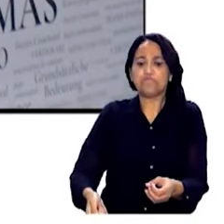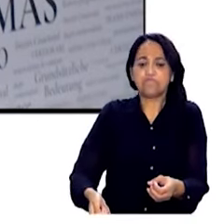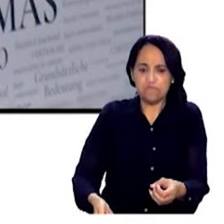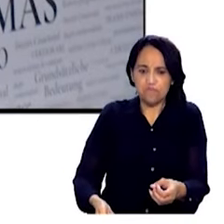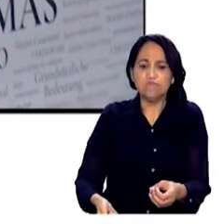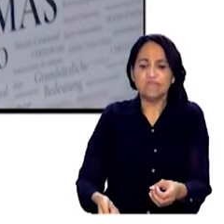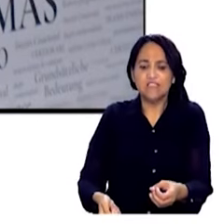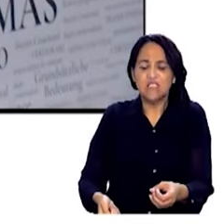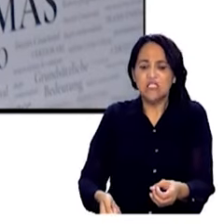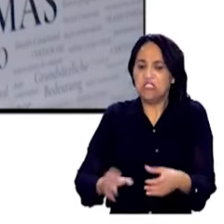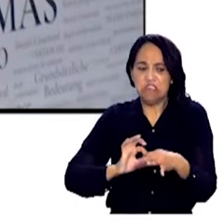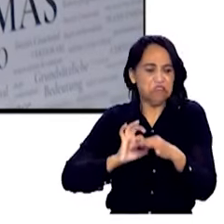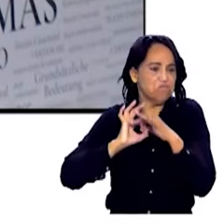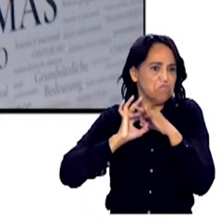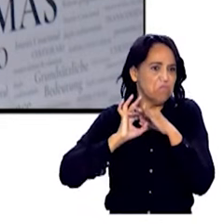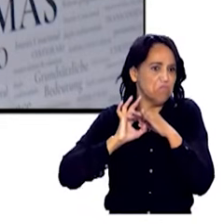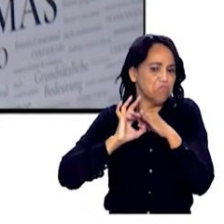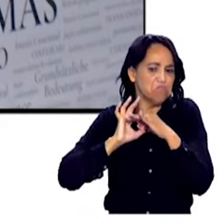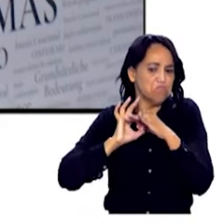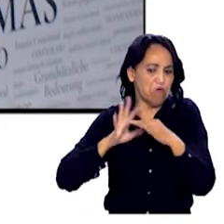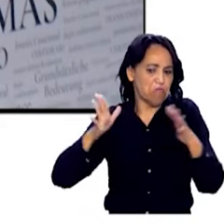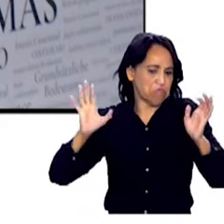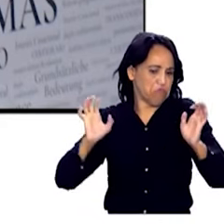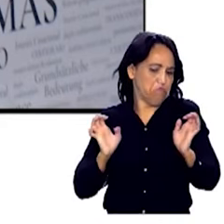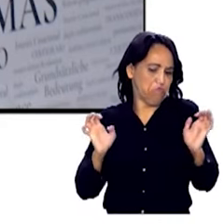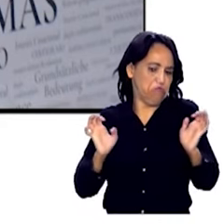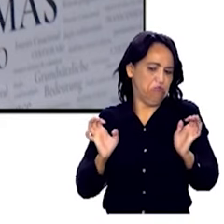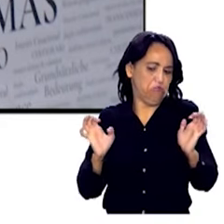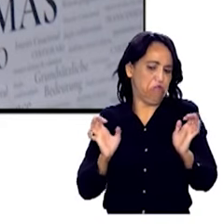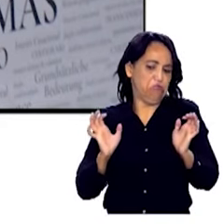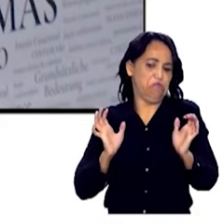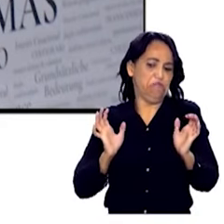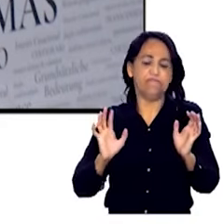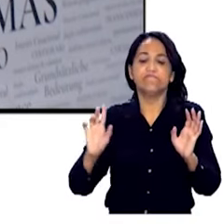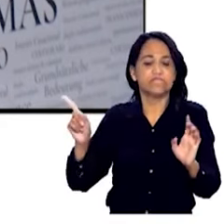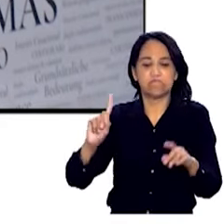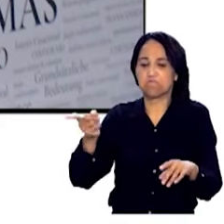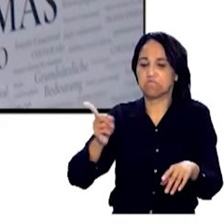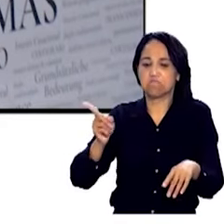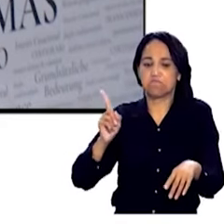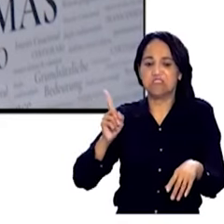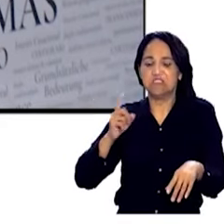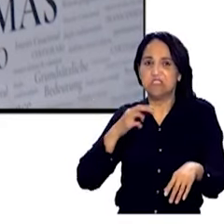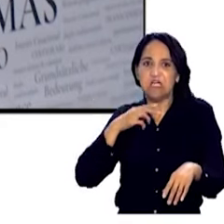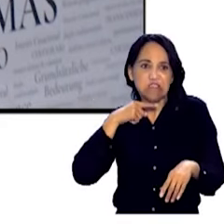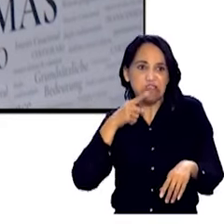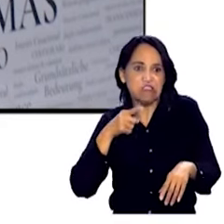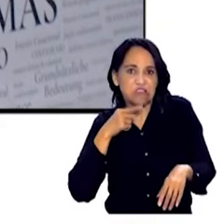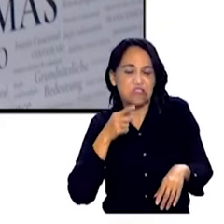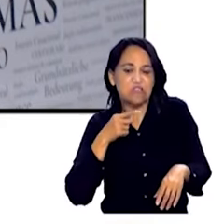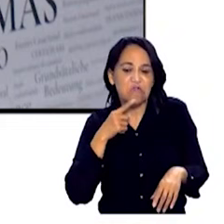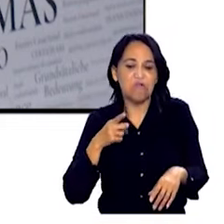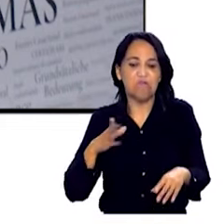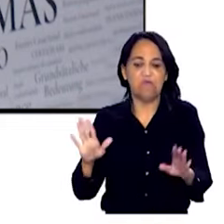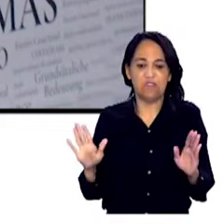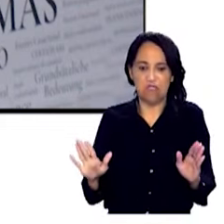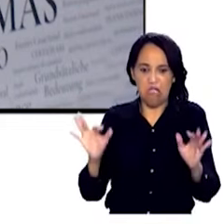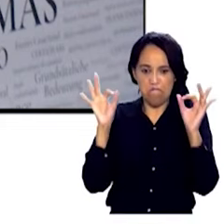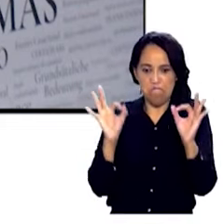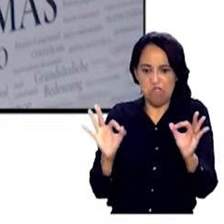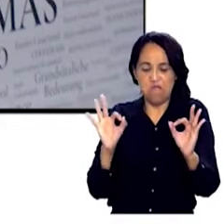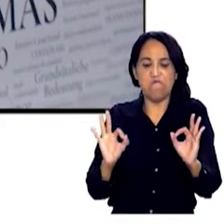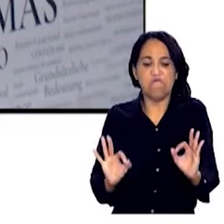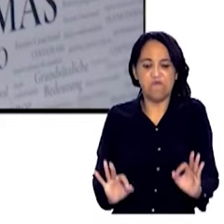expondo riqueza nada ou seja eh isso faz com que Sem dúvida alguma eh e Atraia realmente uma inveja